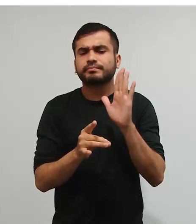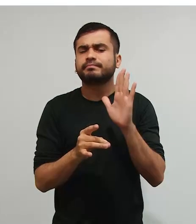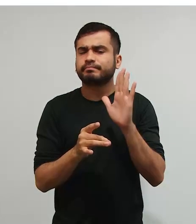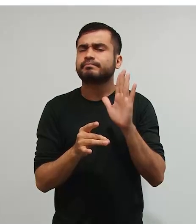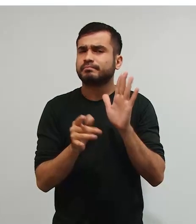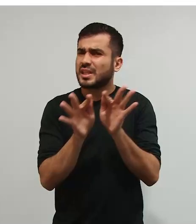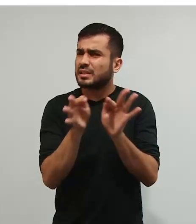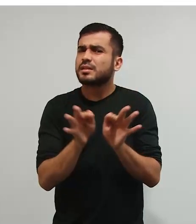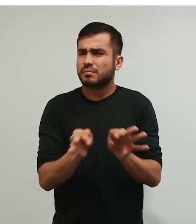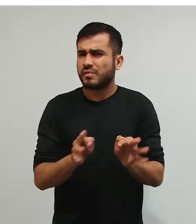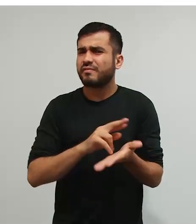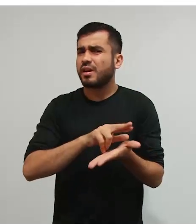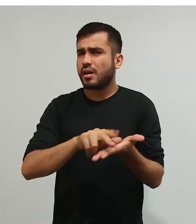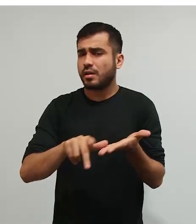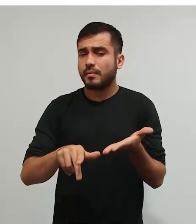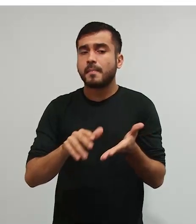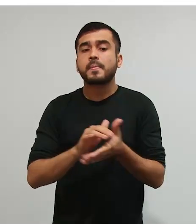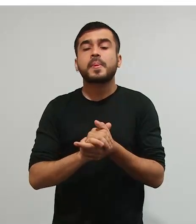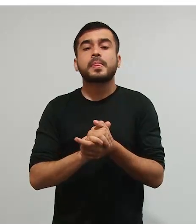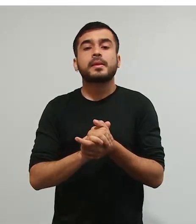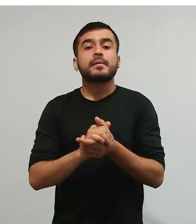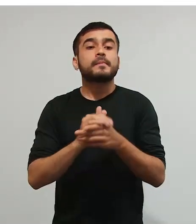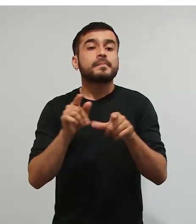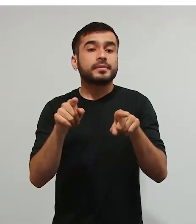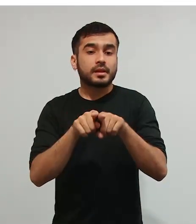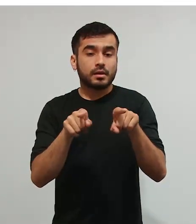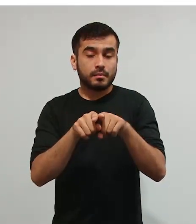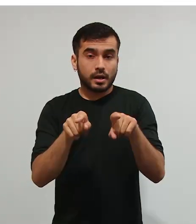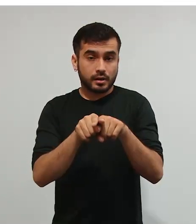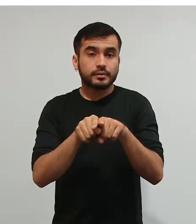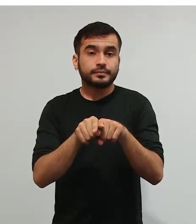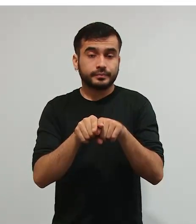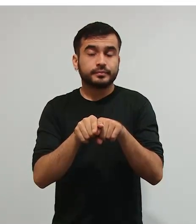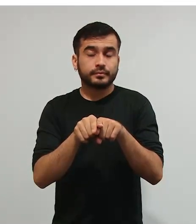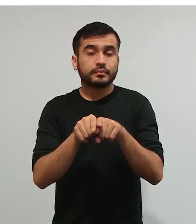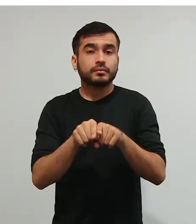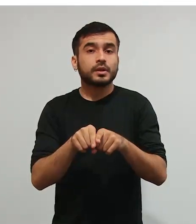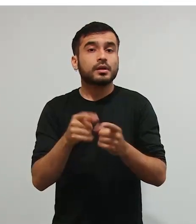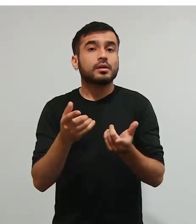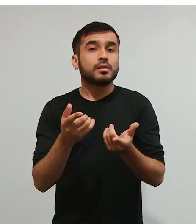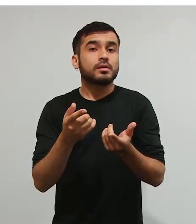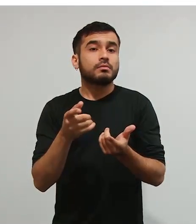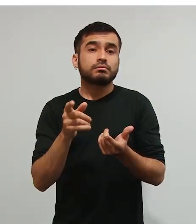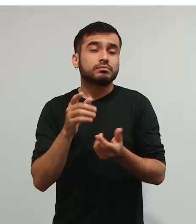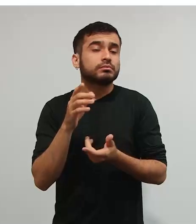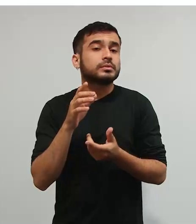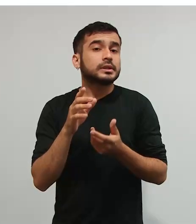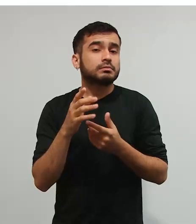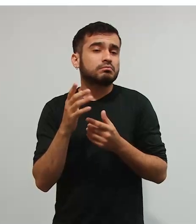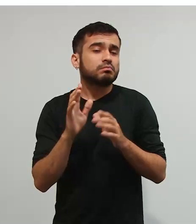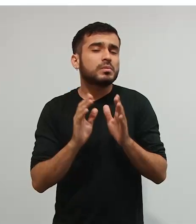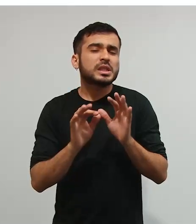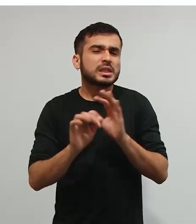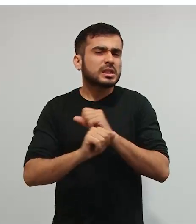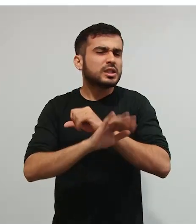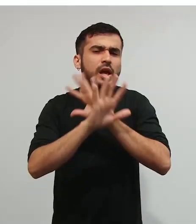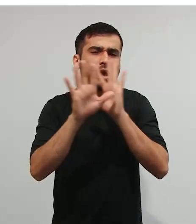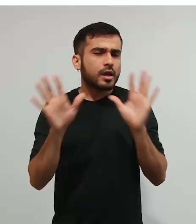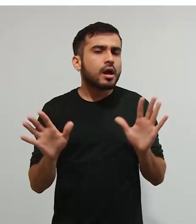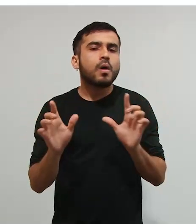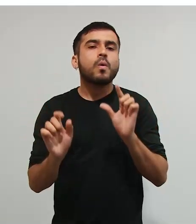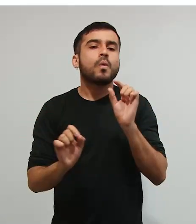do Simples, tá? E aí, eu também trouxe aqui para passar de uma forma mais genérica